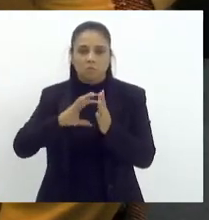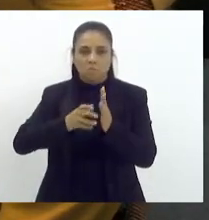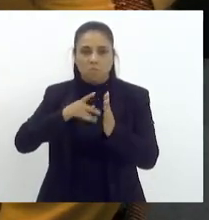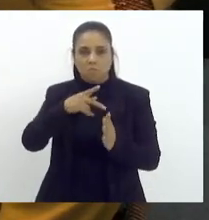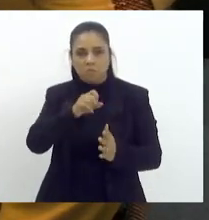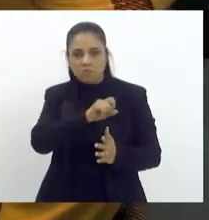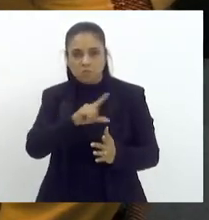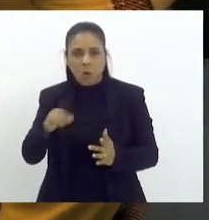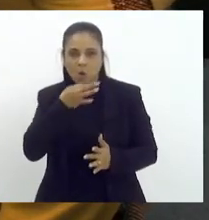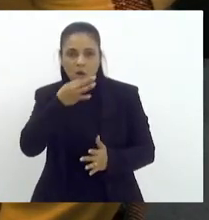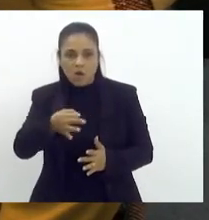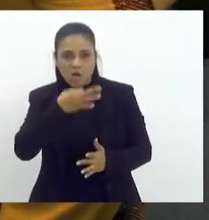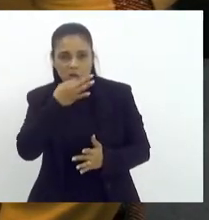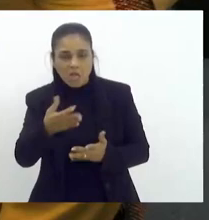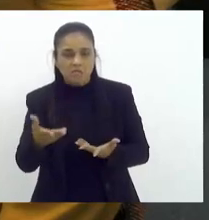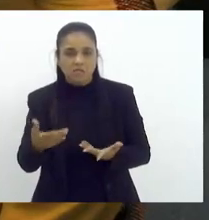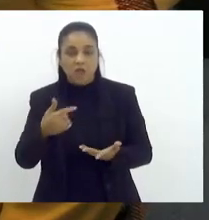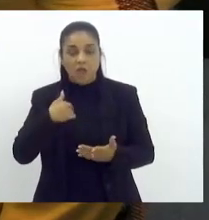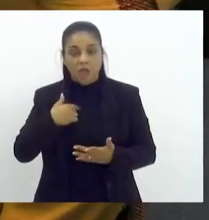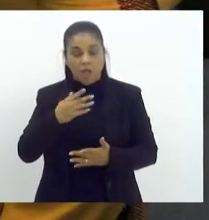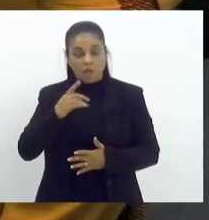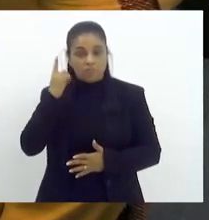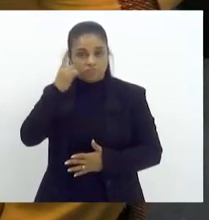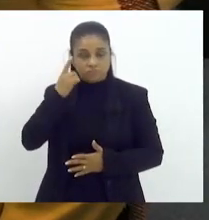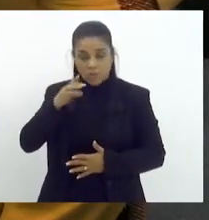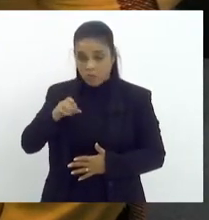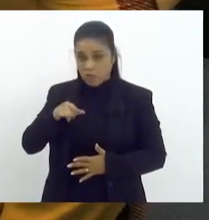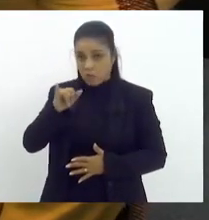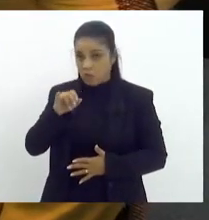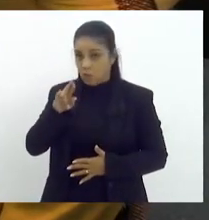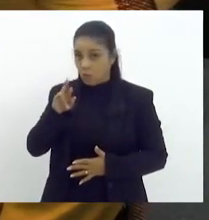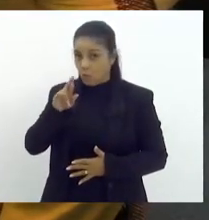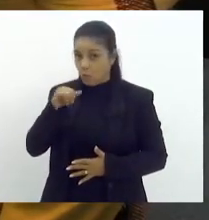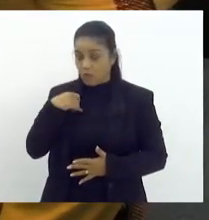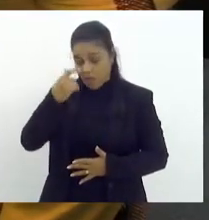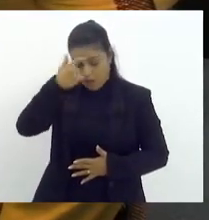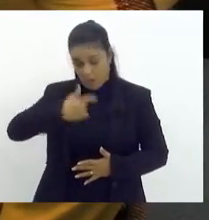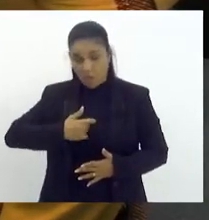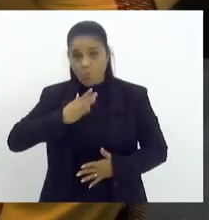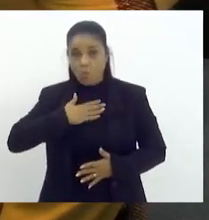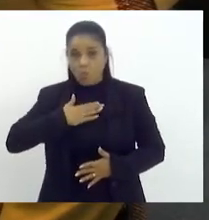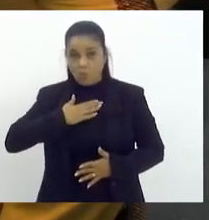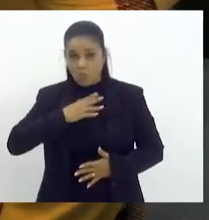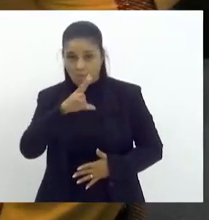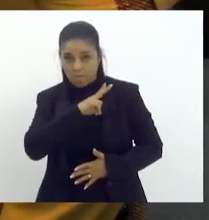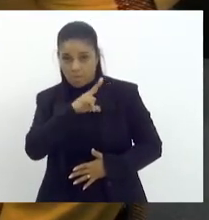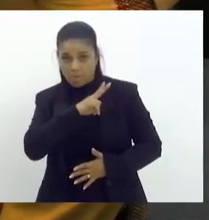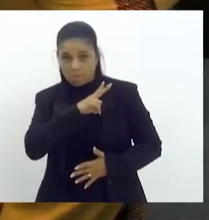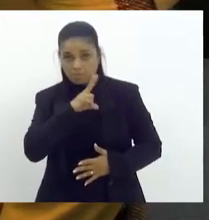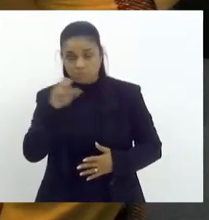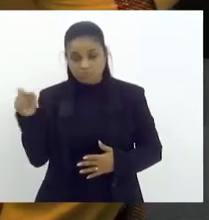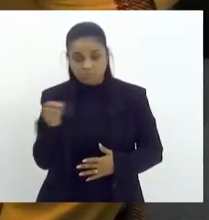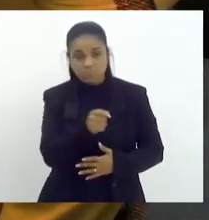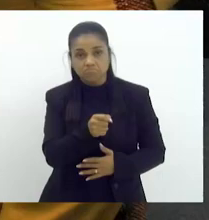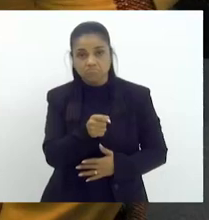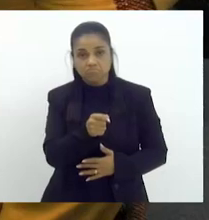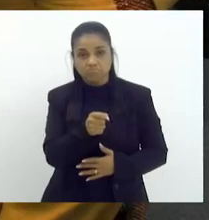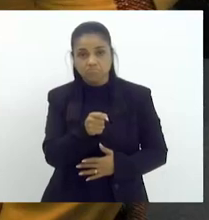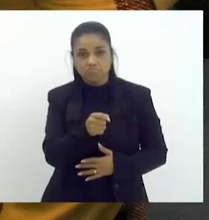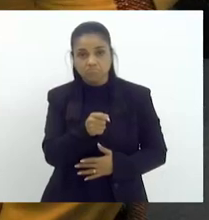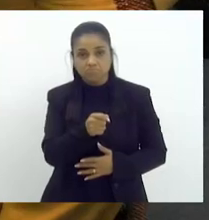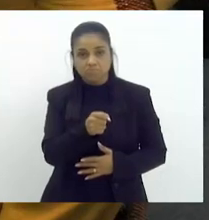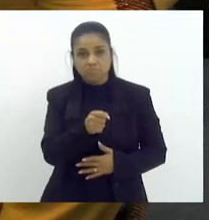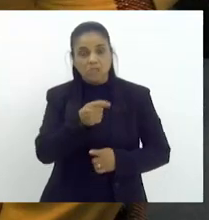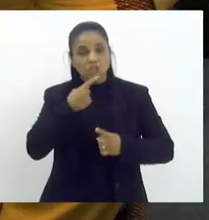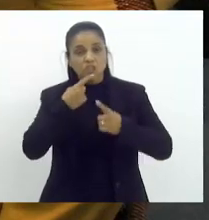desconstruir as coisas eu tô Yuri independente tá não é falando pela bancada não a posição do Yuri coloque alguém que vai